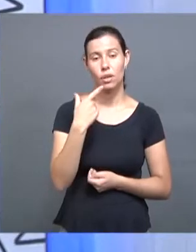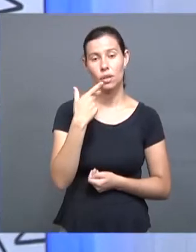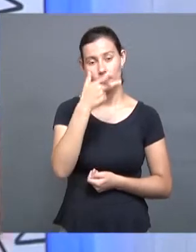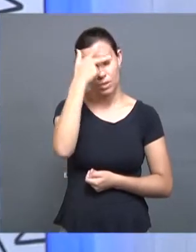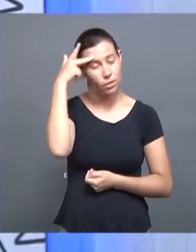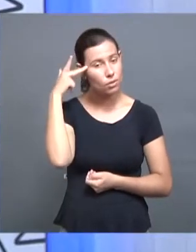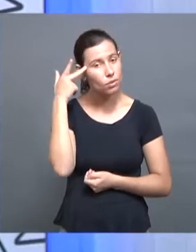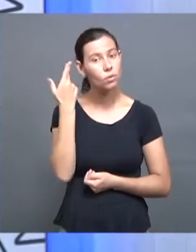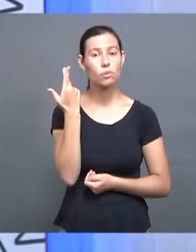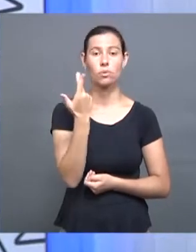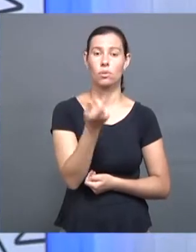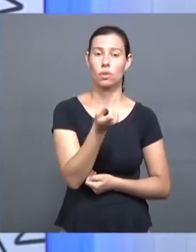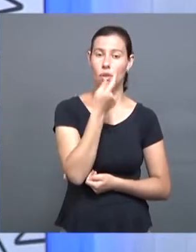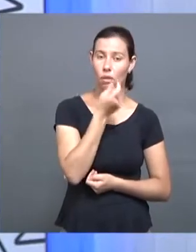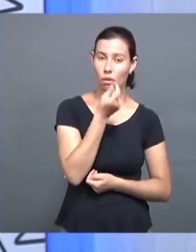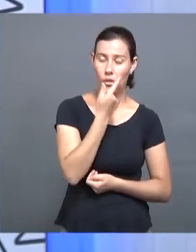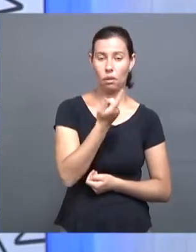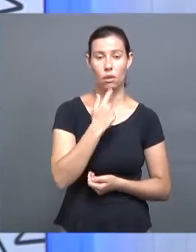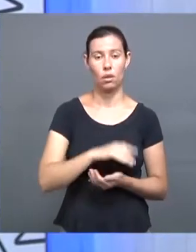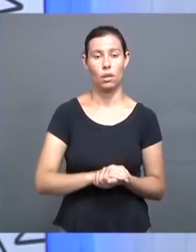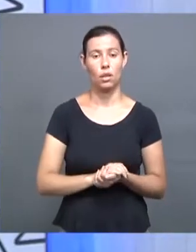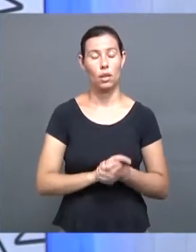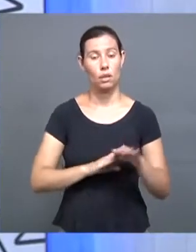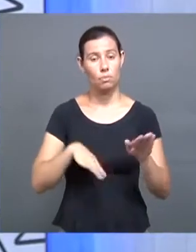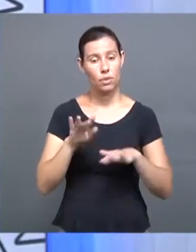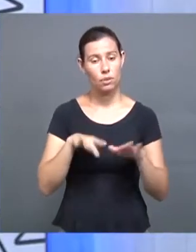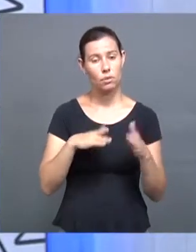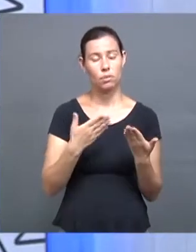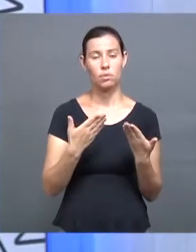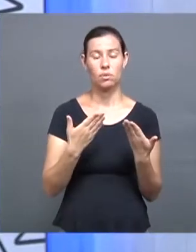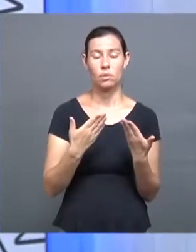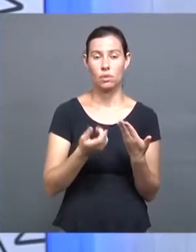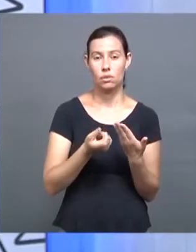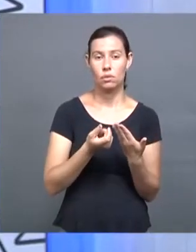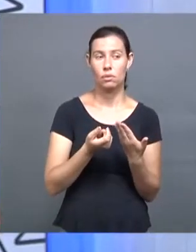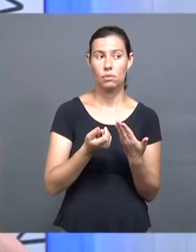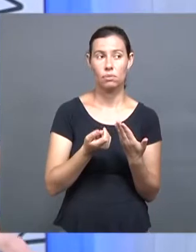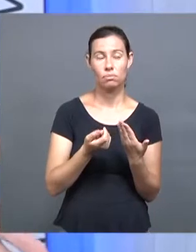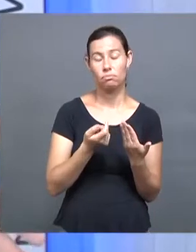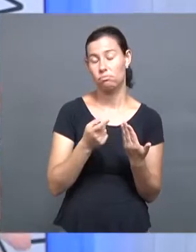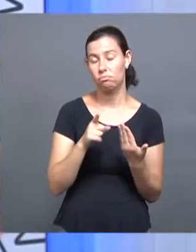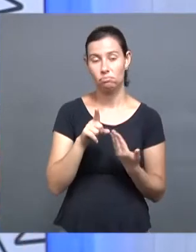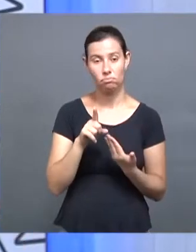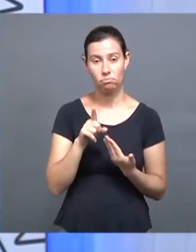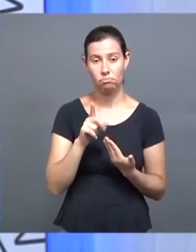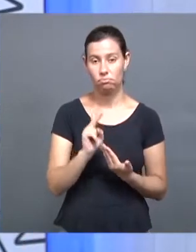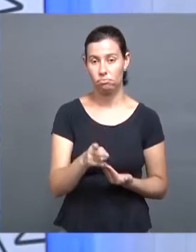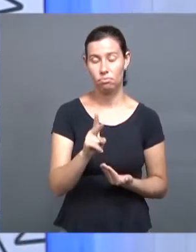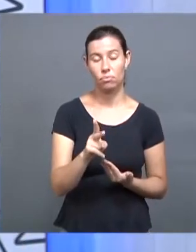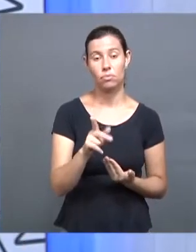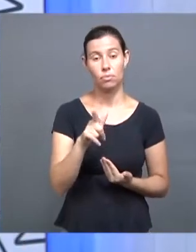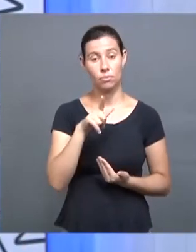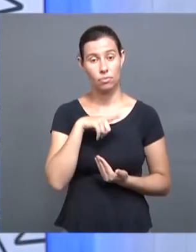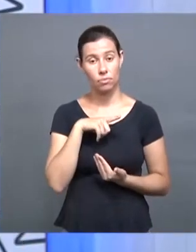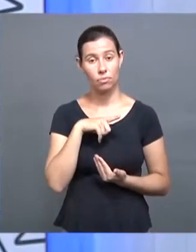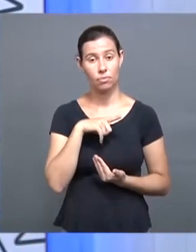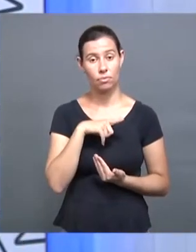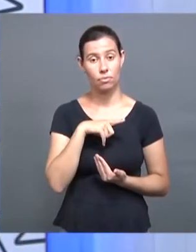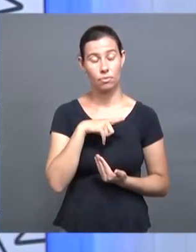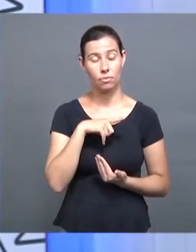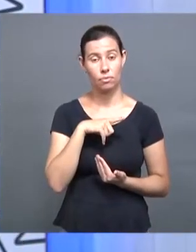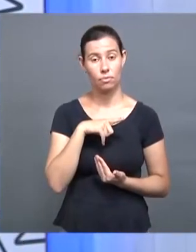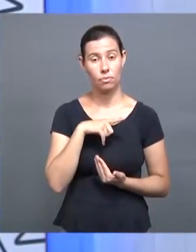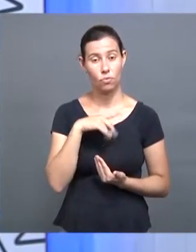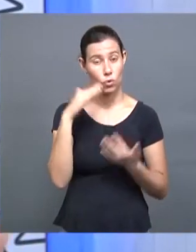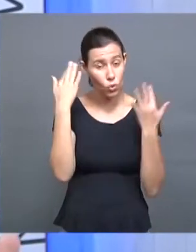disponível, analgésico, anti-inflamatório, e a pessoa vai fazendo uso de forma indiscriminada, e existe uma causa de dor de